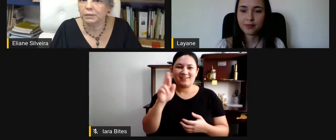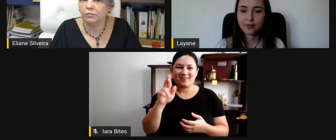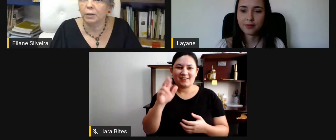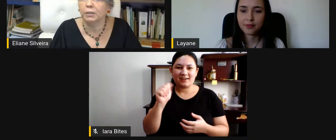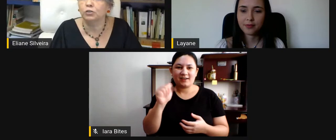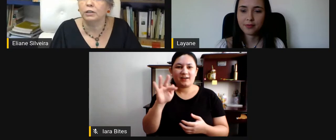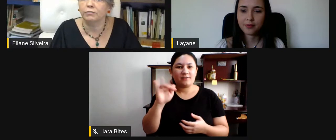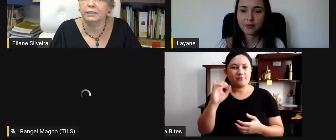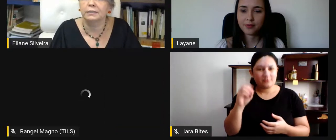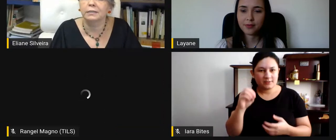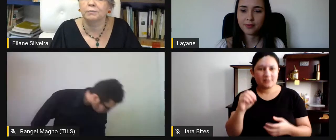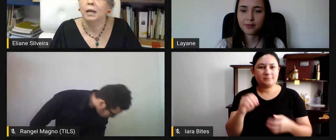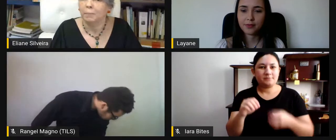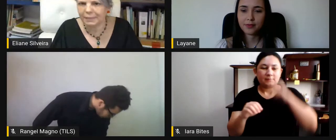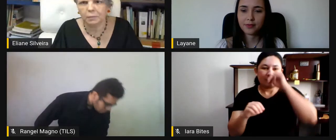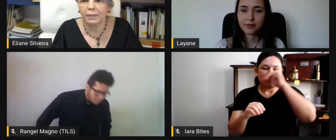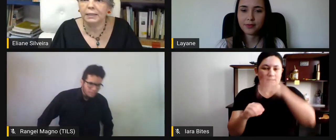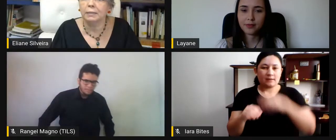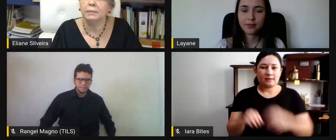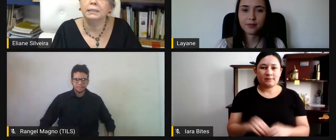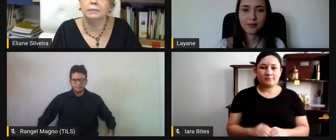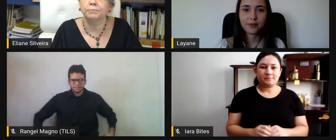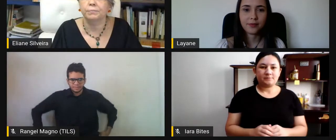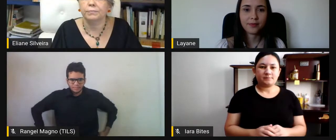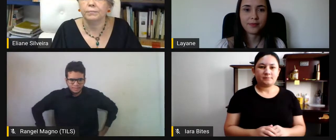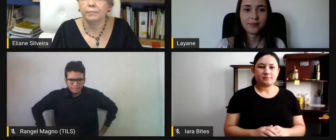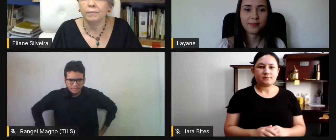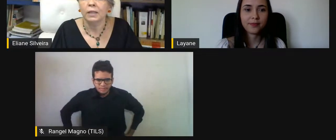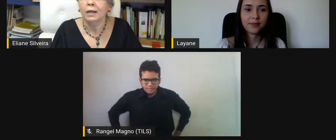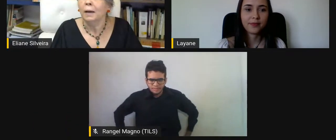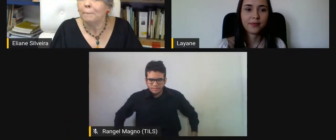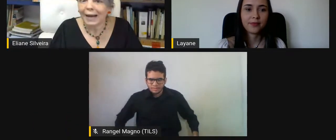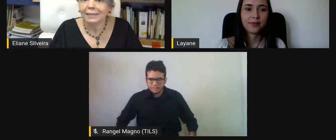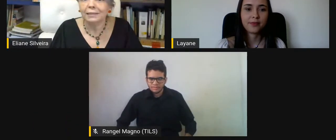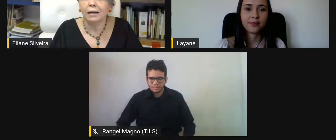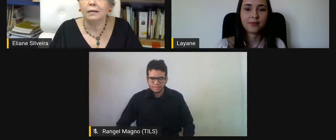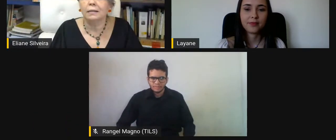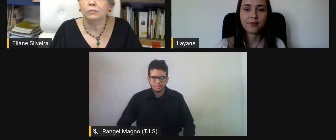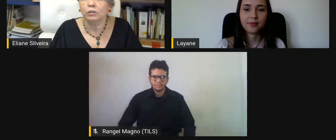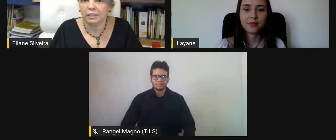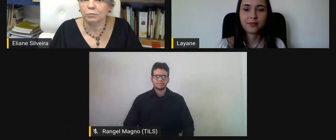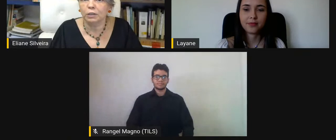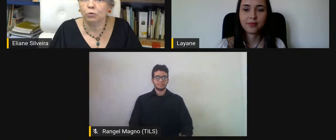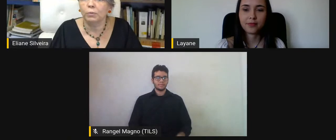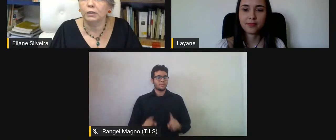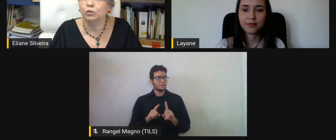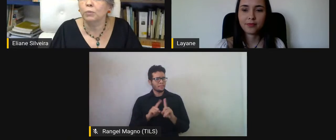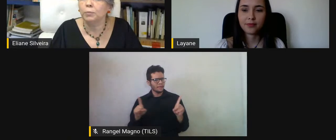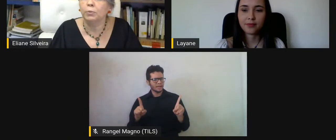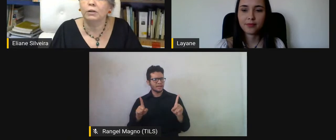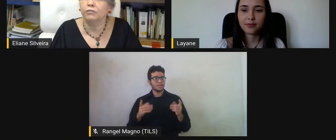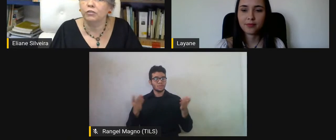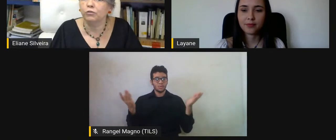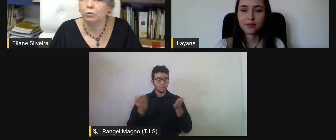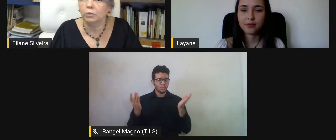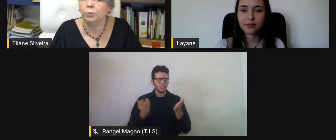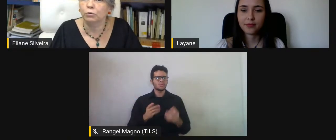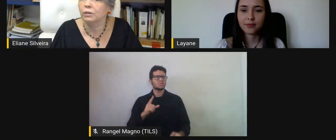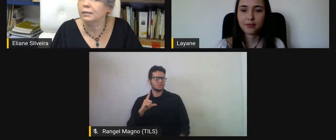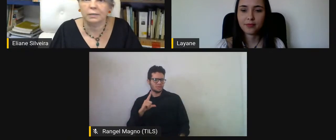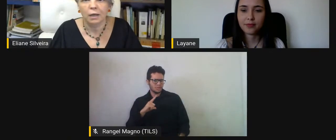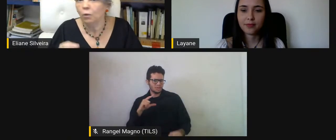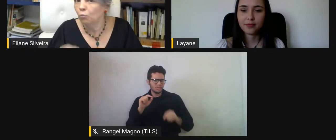mais especificamente na França mas também na Alemanha mas nós temos atualmente uma bibliografia